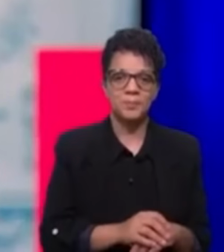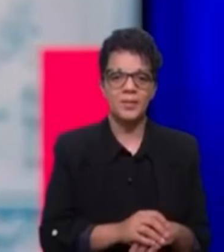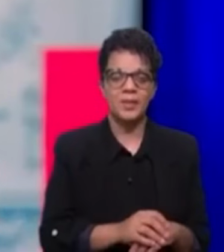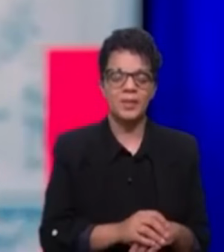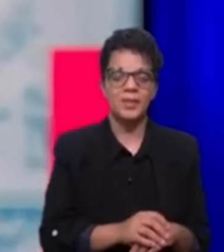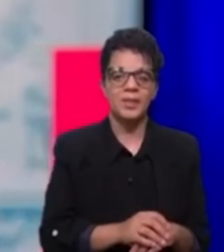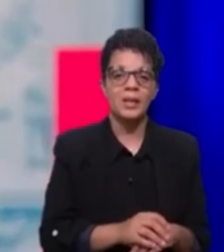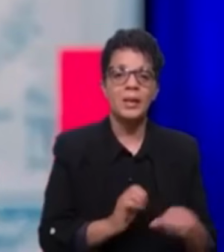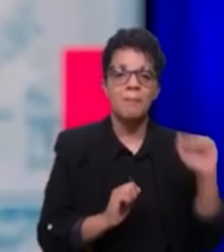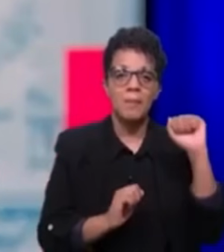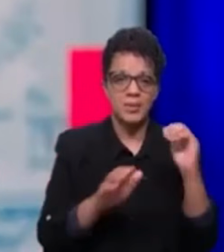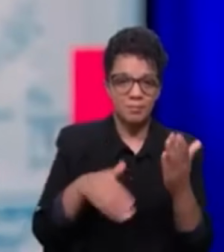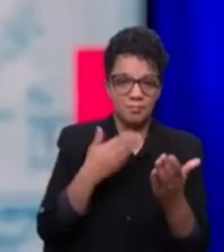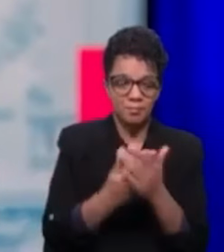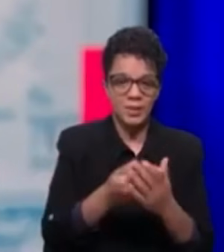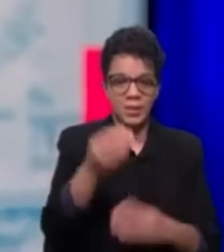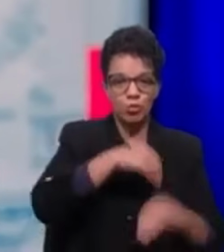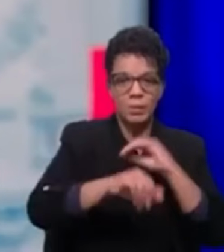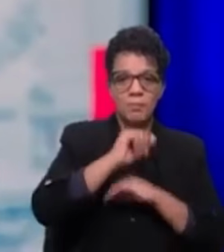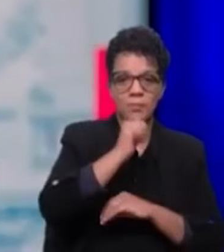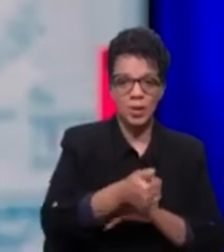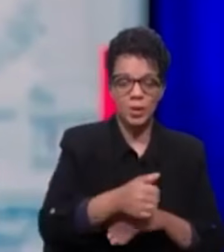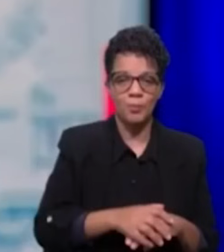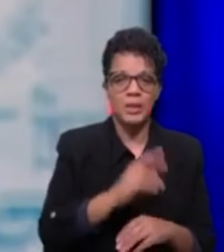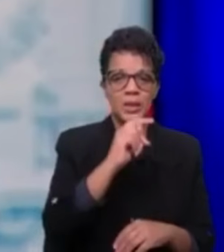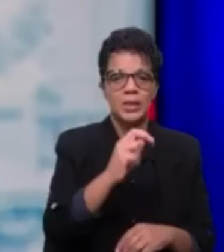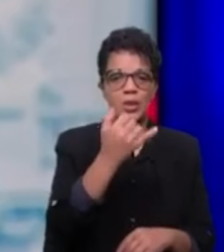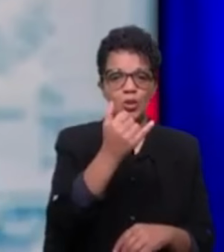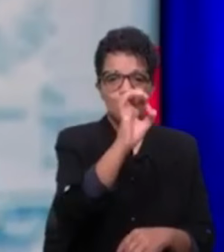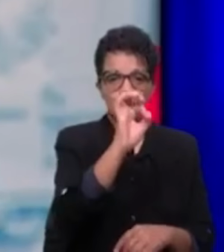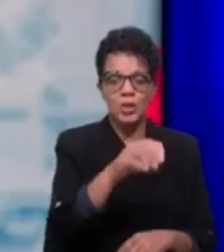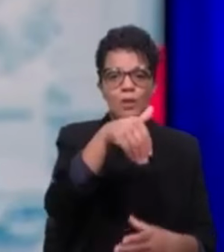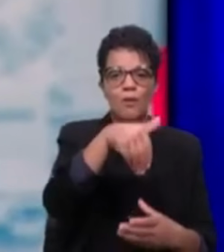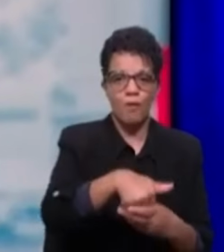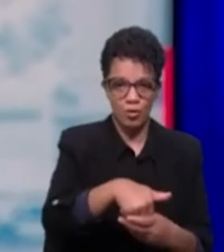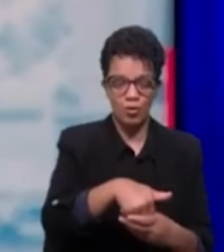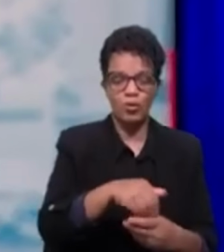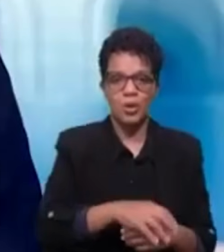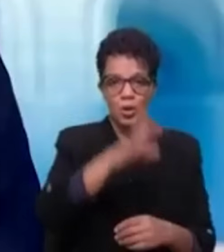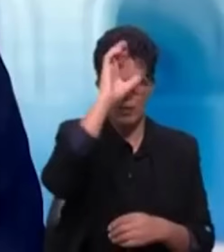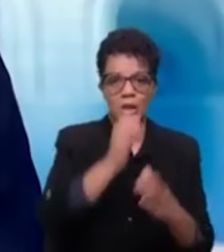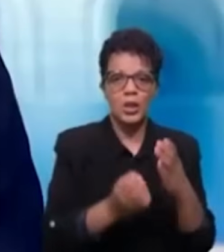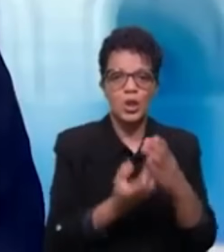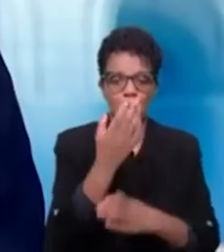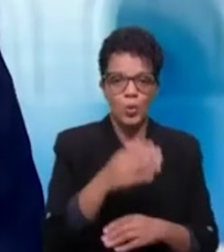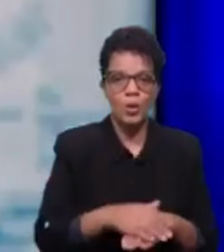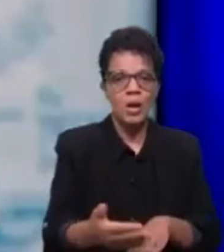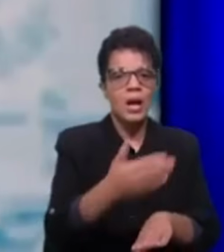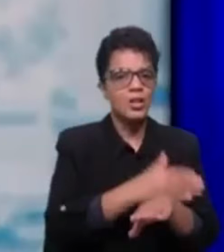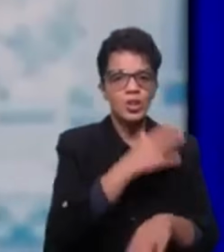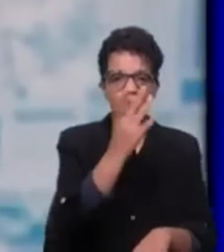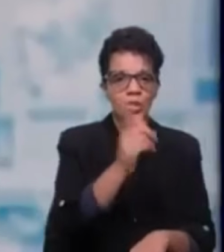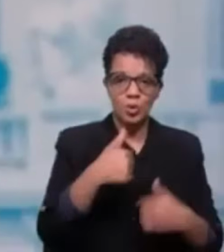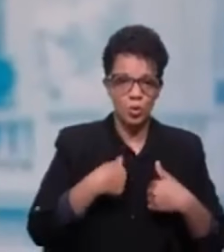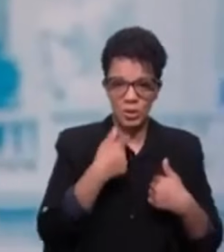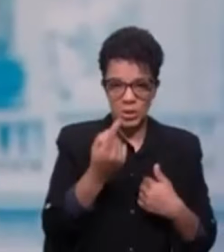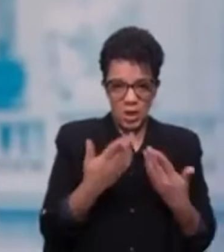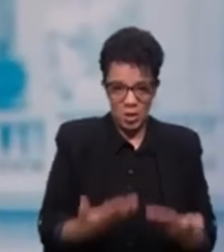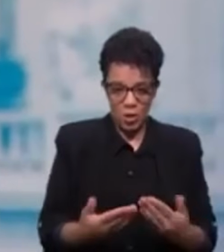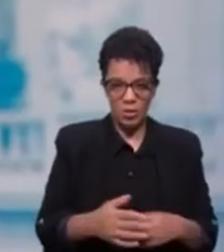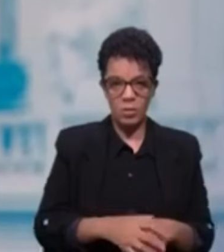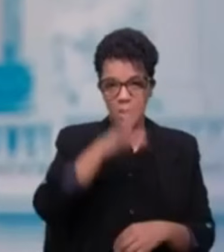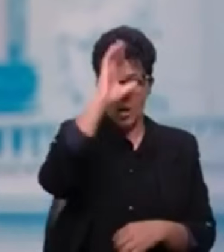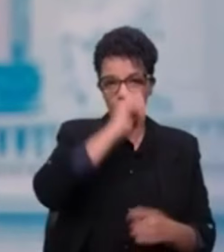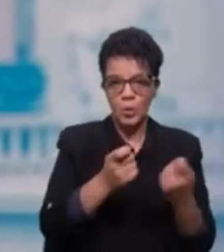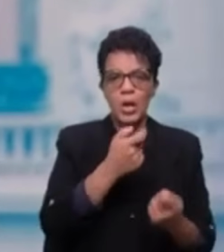socialista que perdeu as eleições que teve 32% dos votos e que formou o governo não disse anticipadamente o que eu estou a dizer eu só